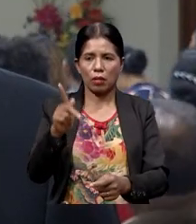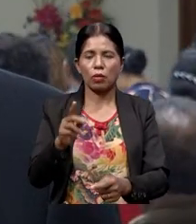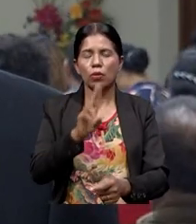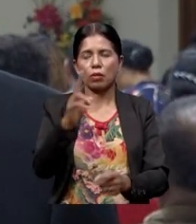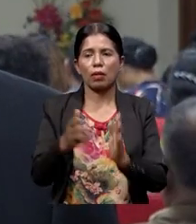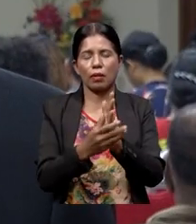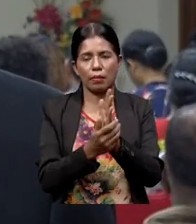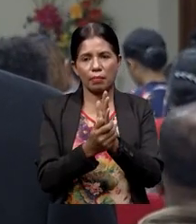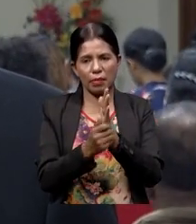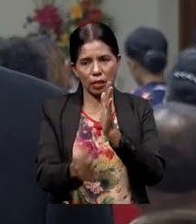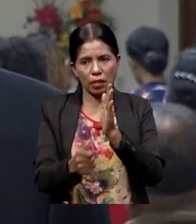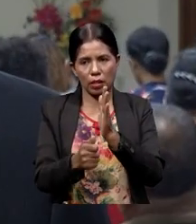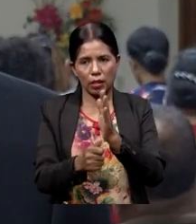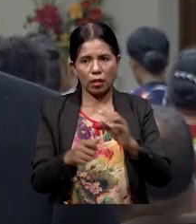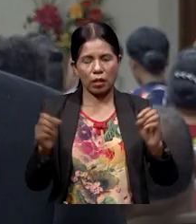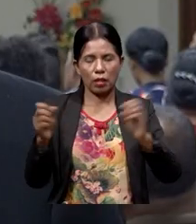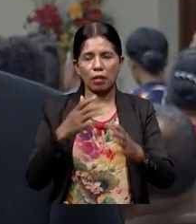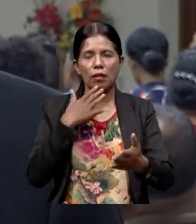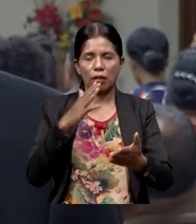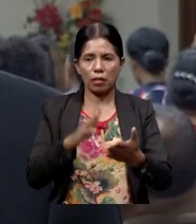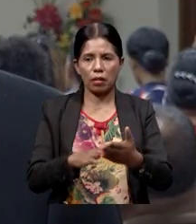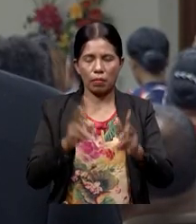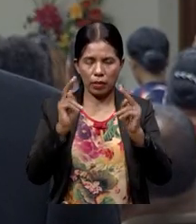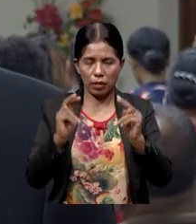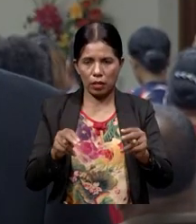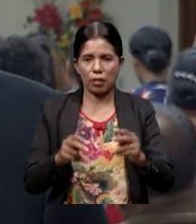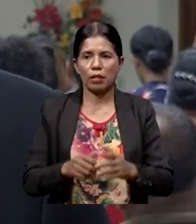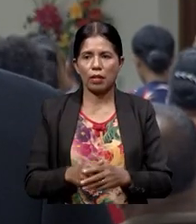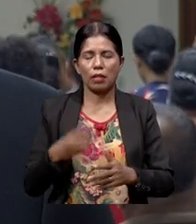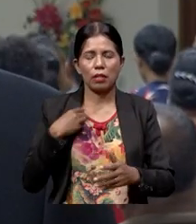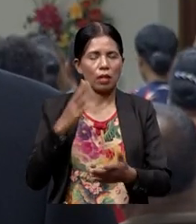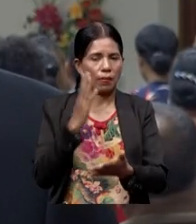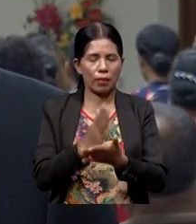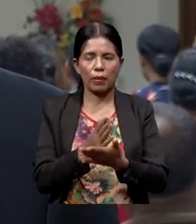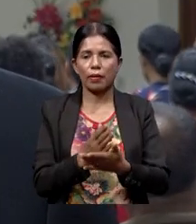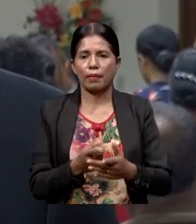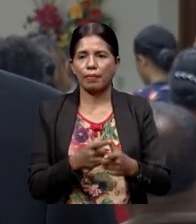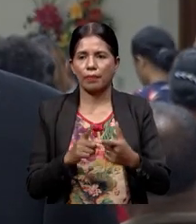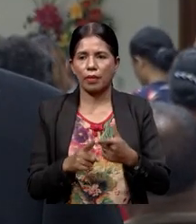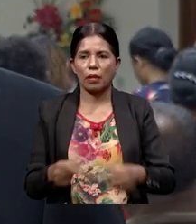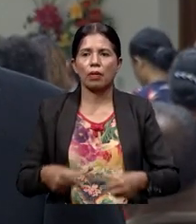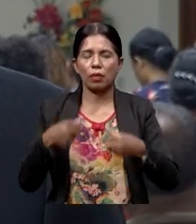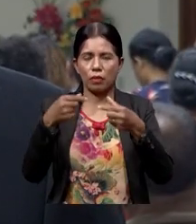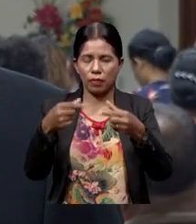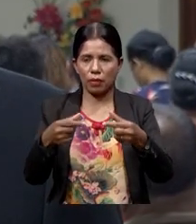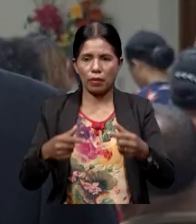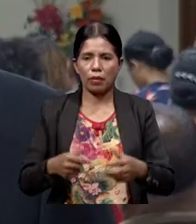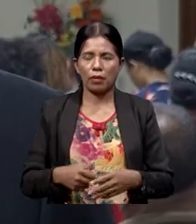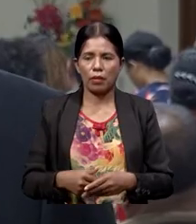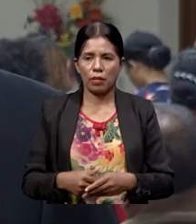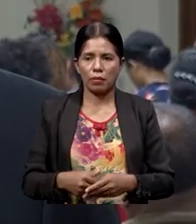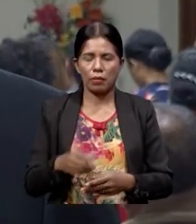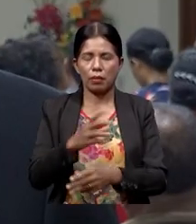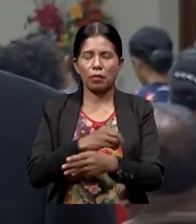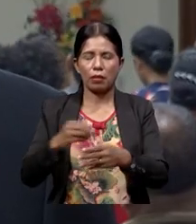mak dalaruma lado laya kualidade ona precisa tu bele prevene tu fokedas